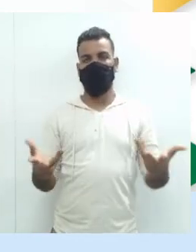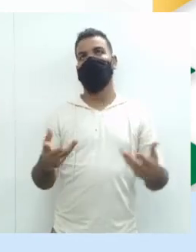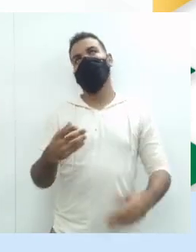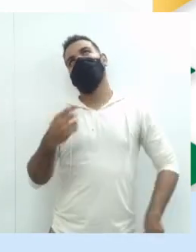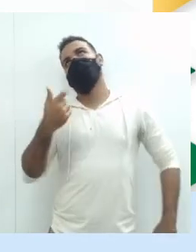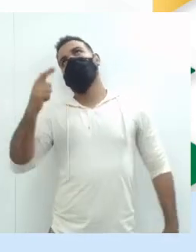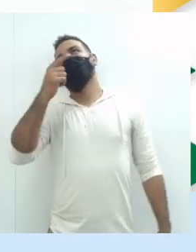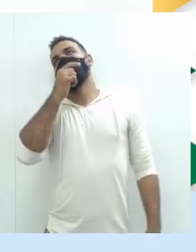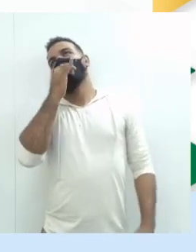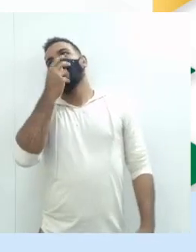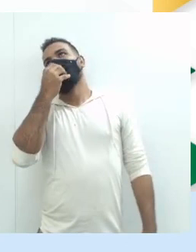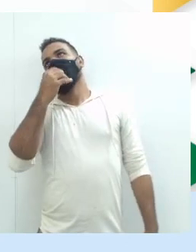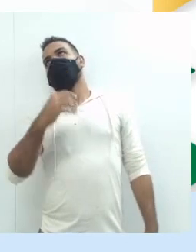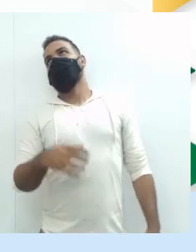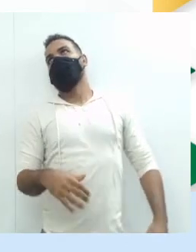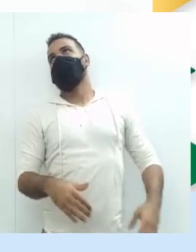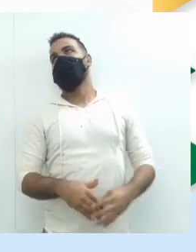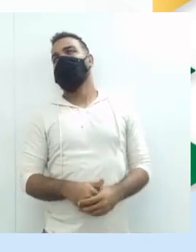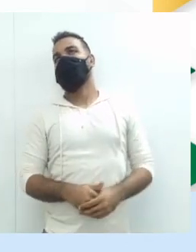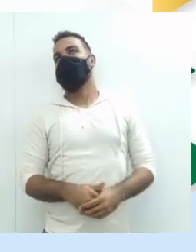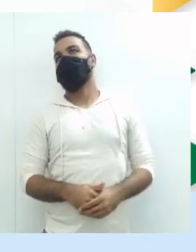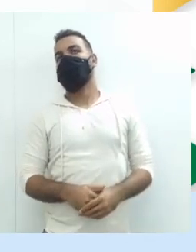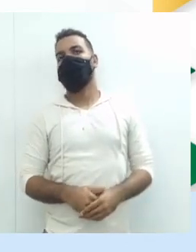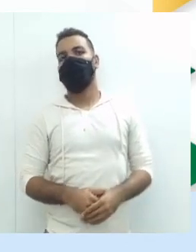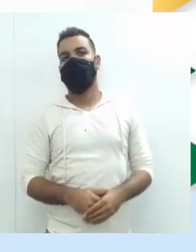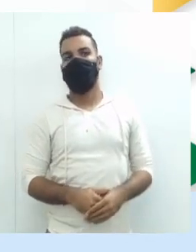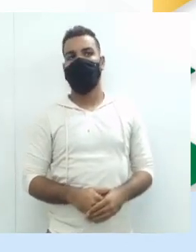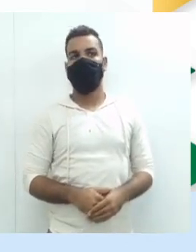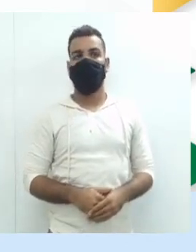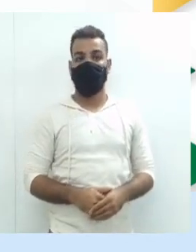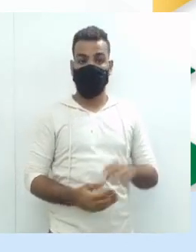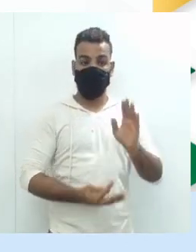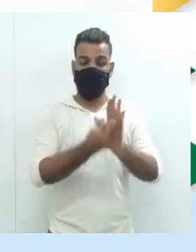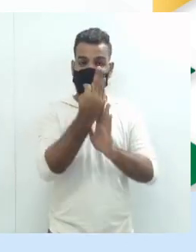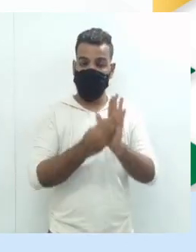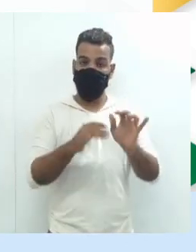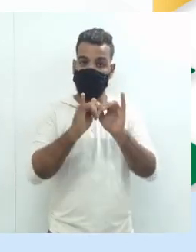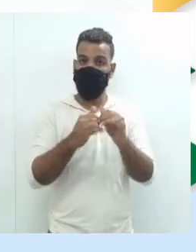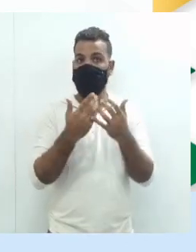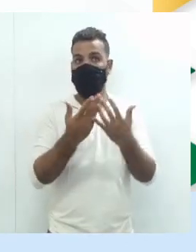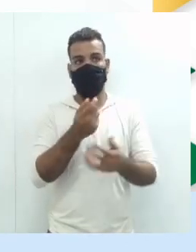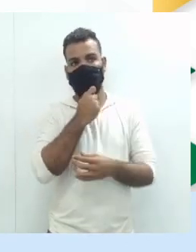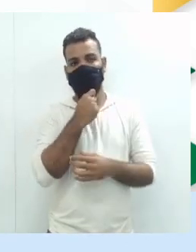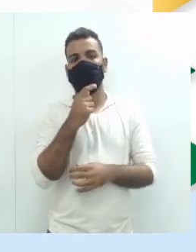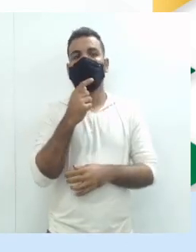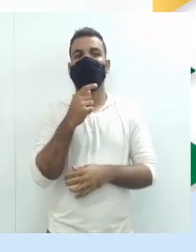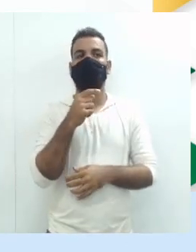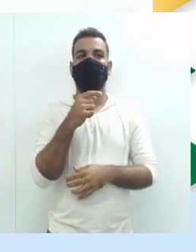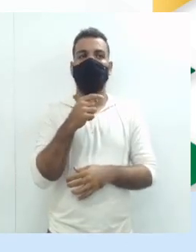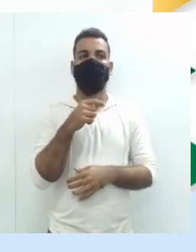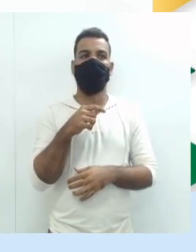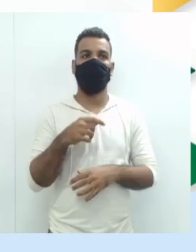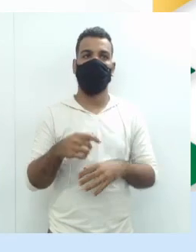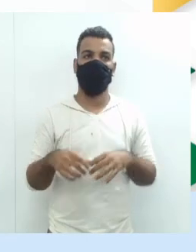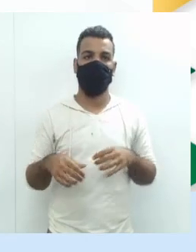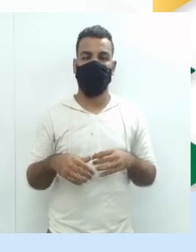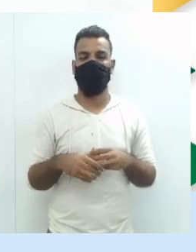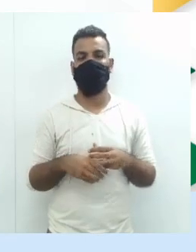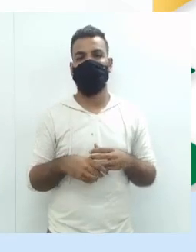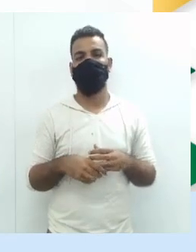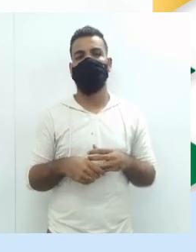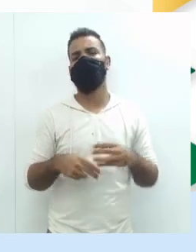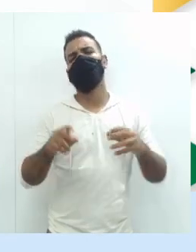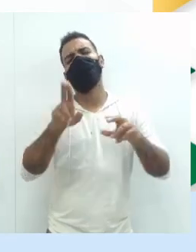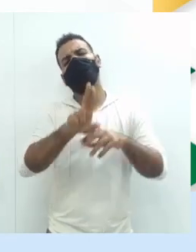Outra coisa é a linguagem utilizada nos textos publicitários. Nos textos publicitários a gente tem o uso de uma linguagem